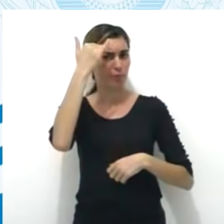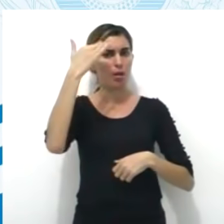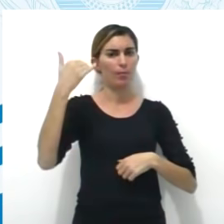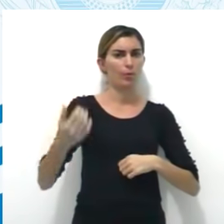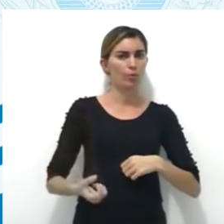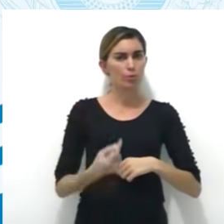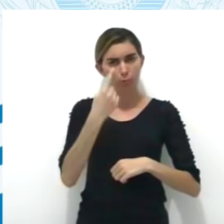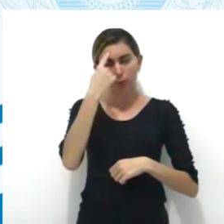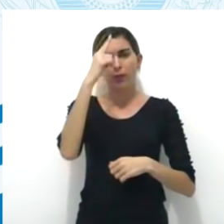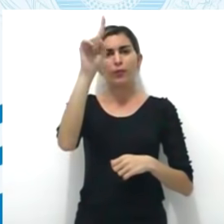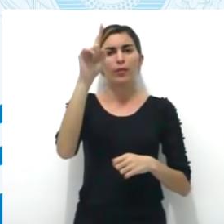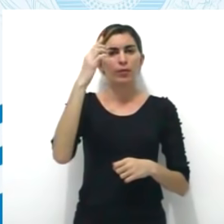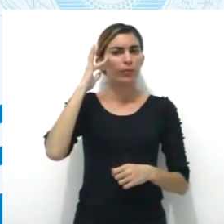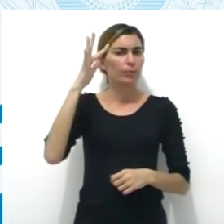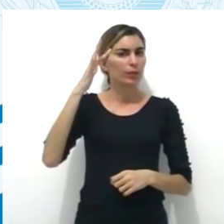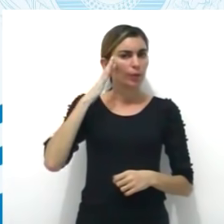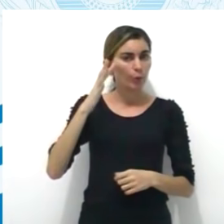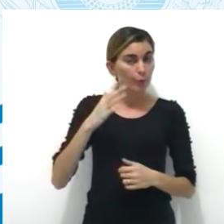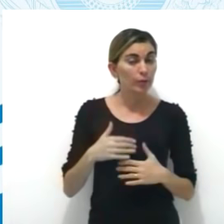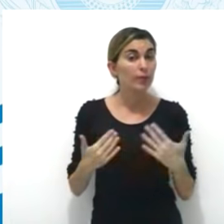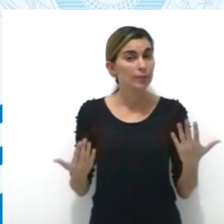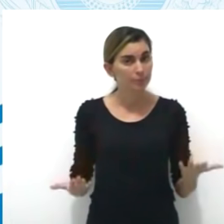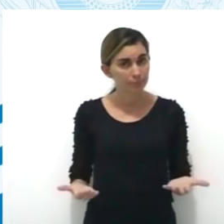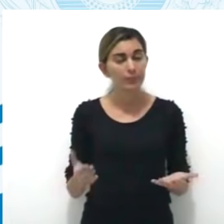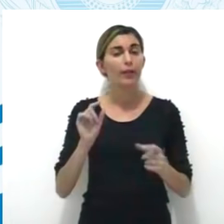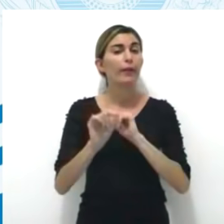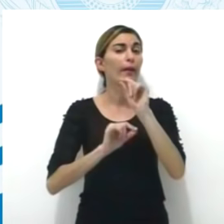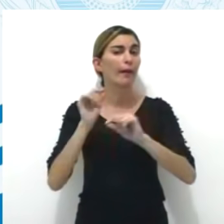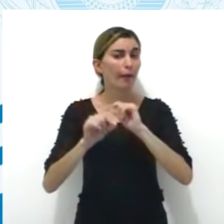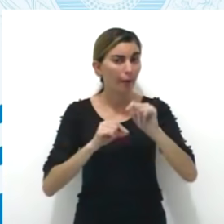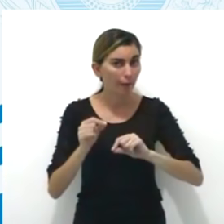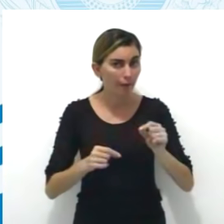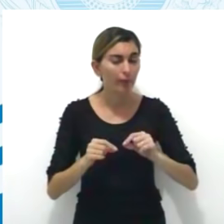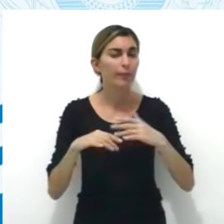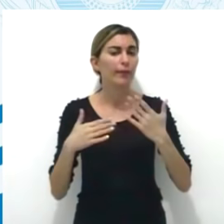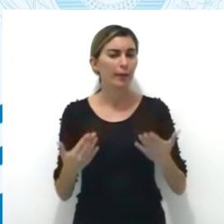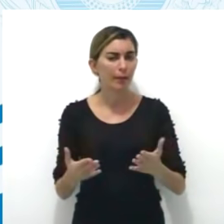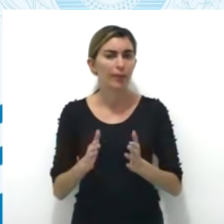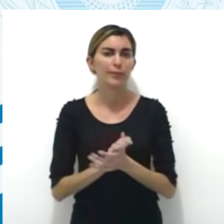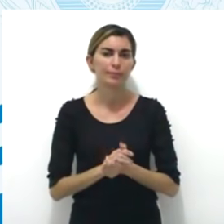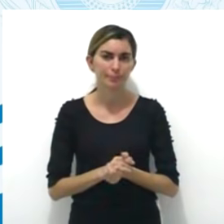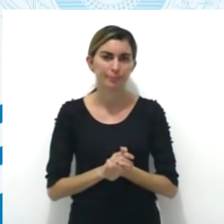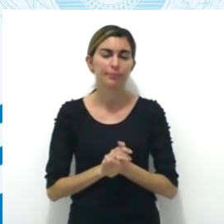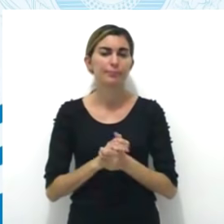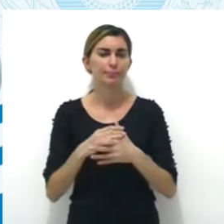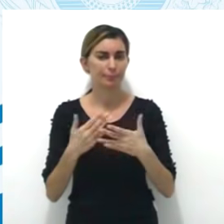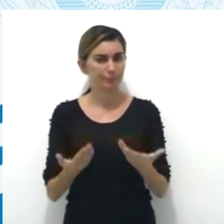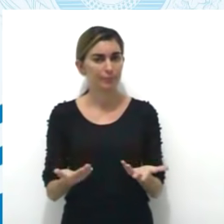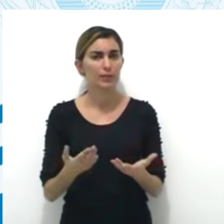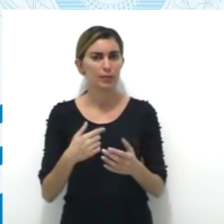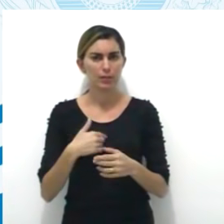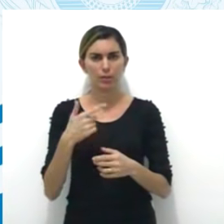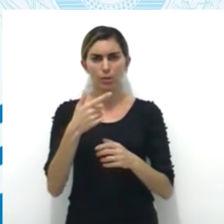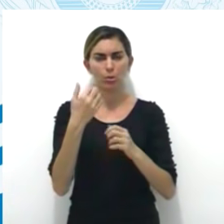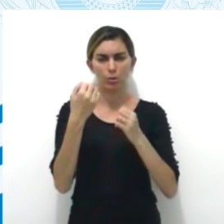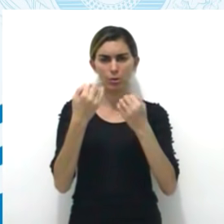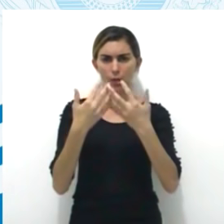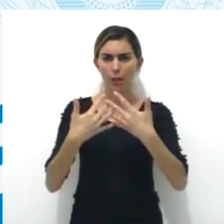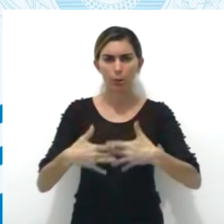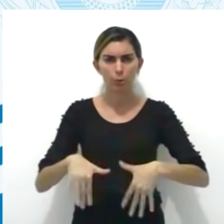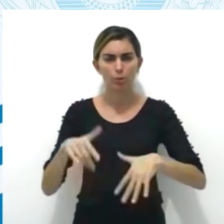grande inventor dessa teoria? Quem é o grande inventor dessa teoria?